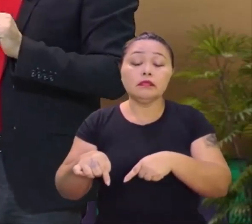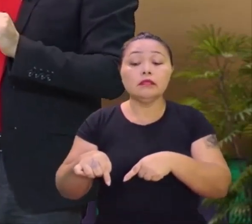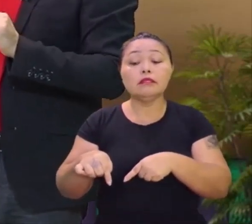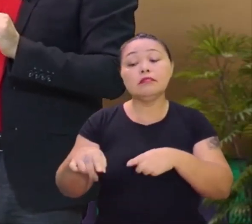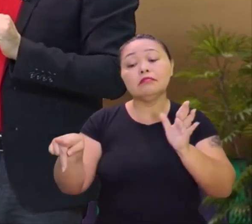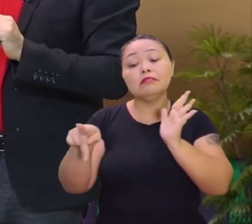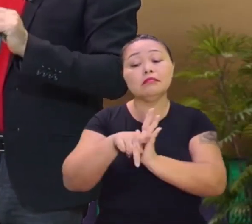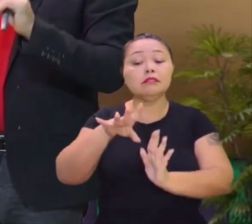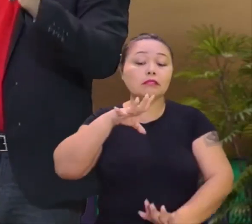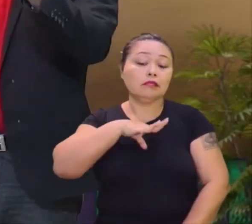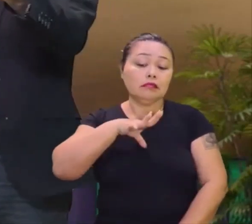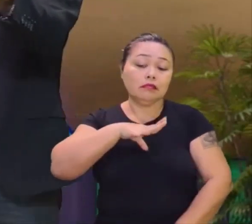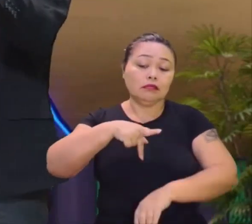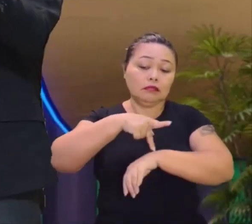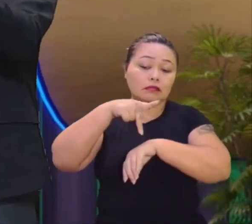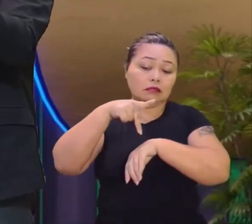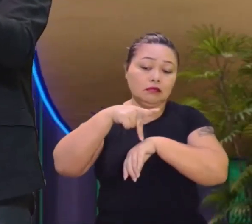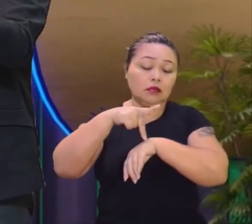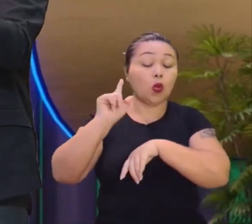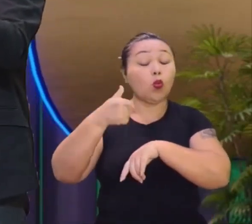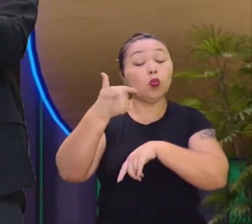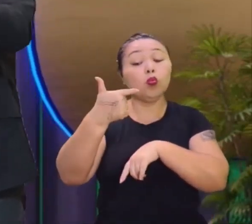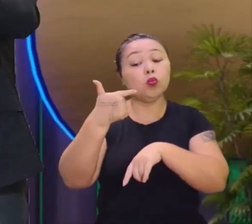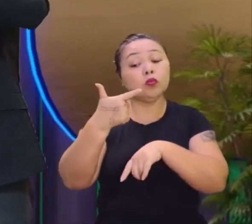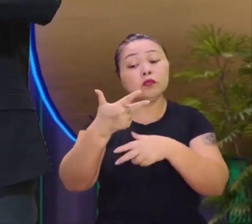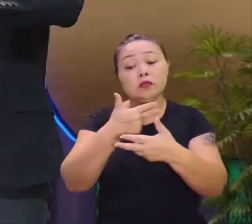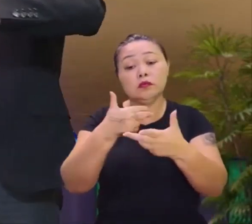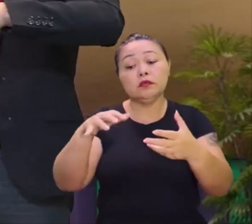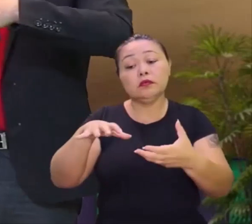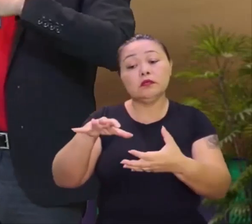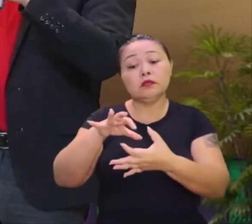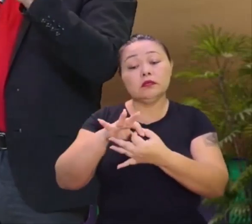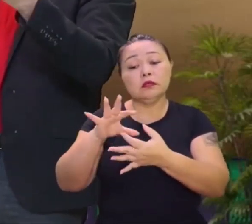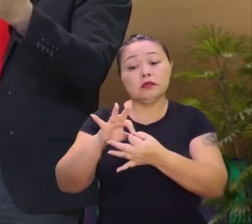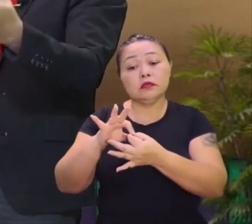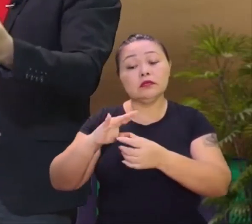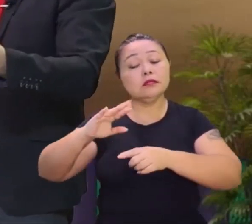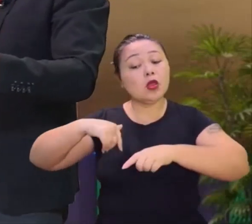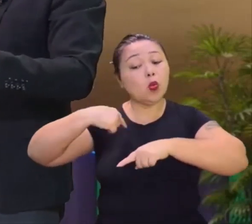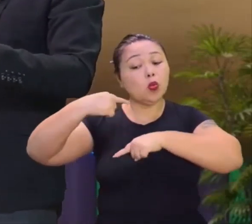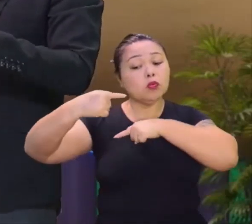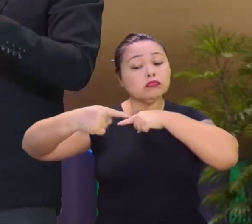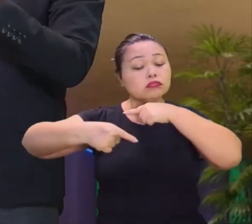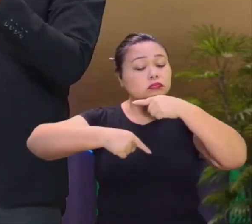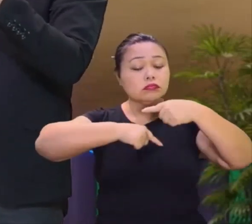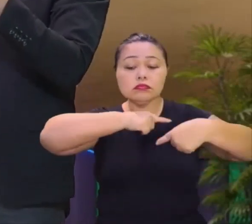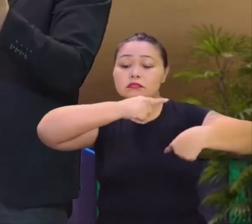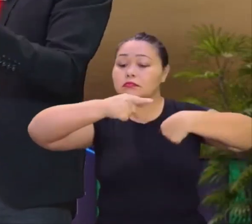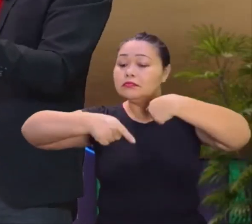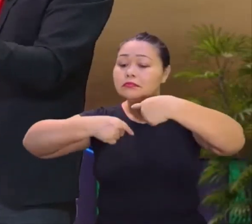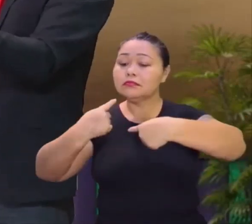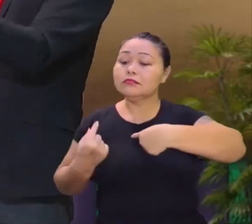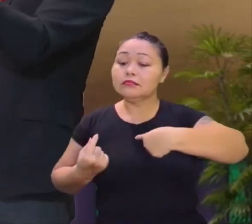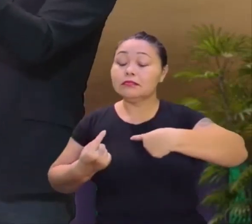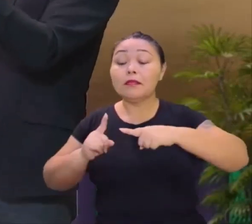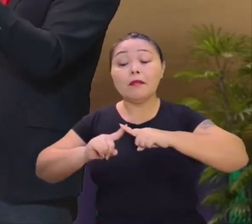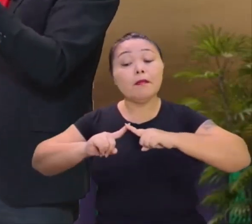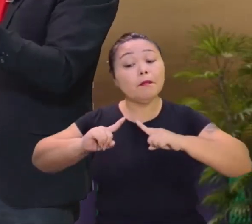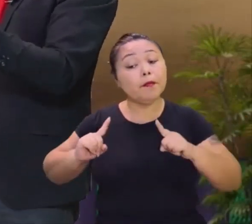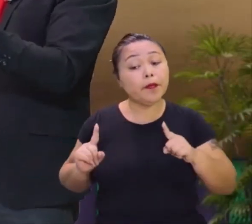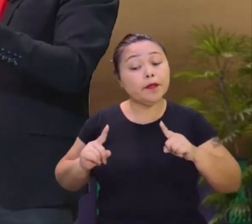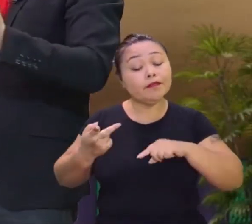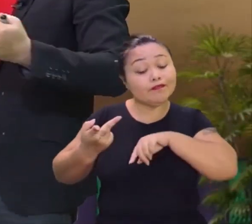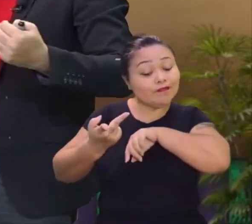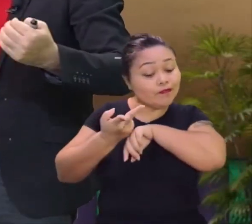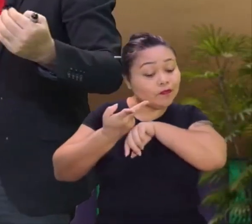de Portugal. Aí é uma outra realidade. Novamente houveram outros ciclos econômicos, mas sempre